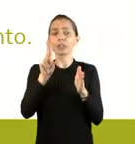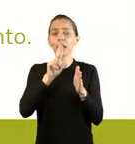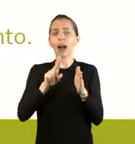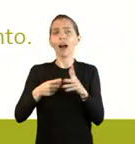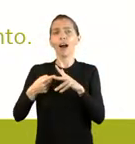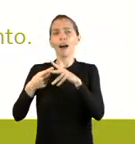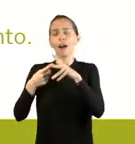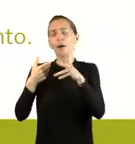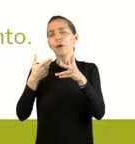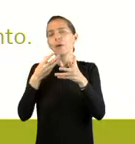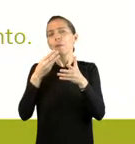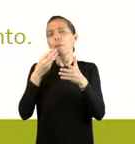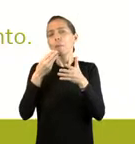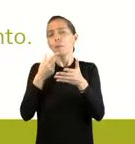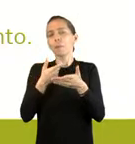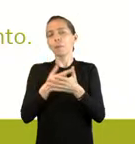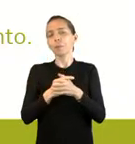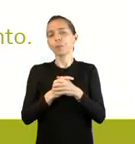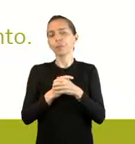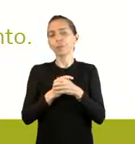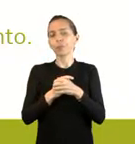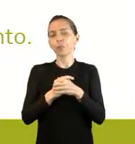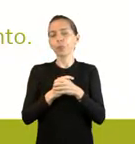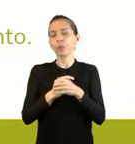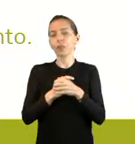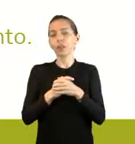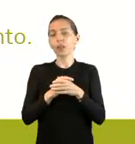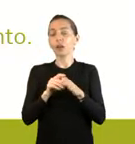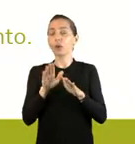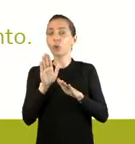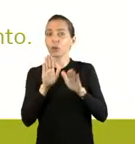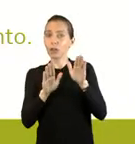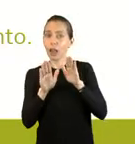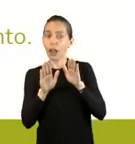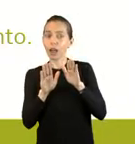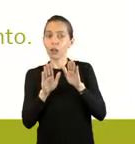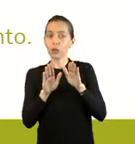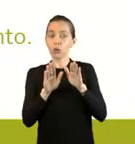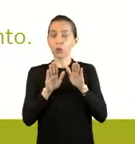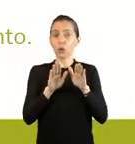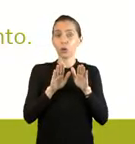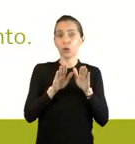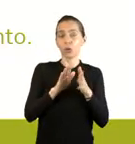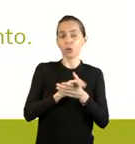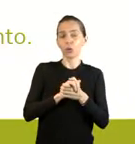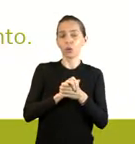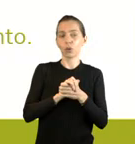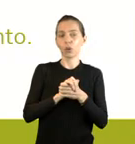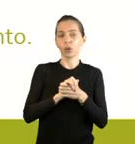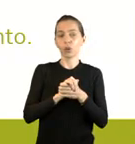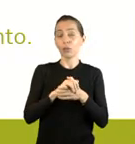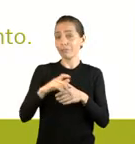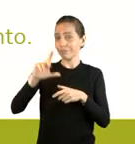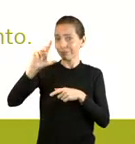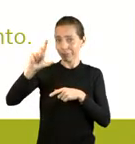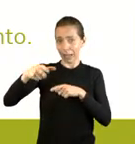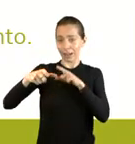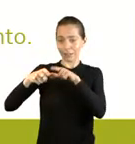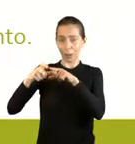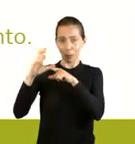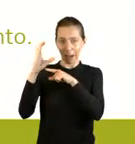para controlar seus investimentos. E também pode ser uma armadilha, tá? Se for uma armadilha, finge que eu não falei, mas é o seu cartão de